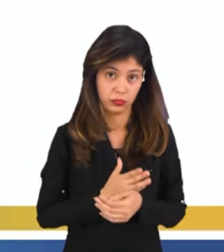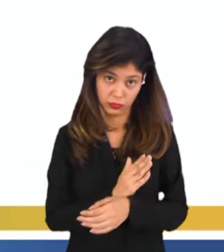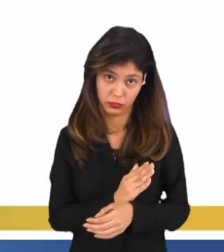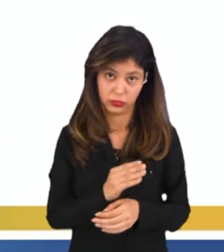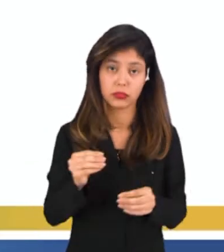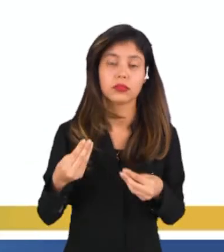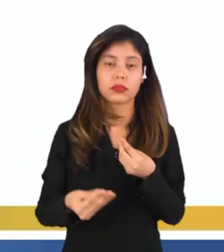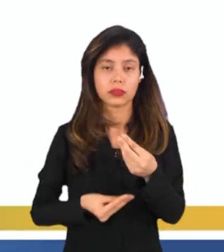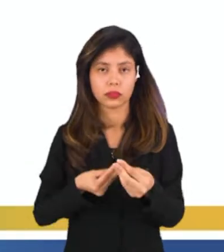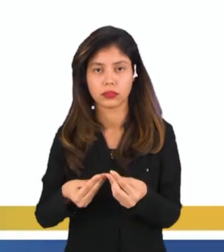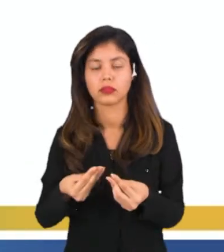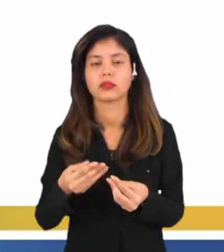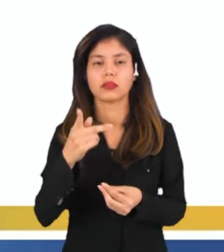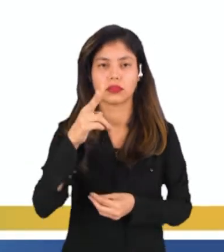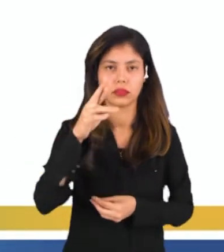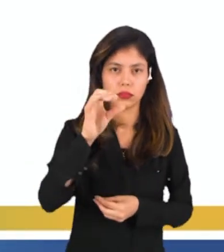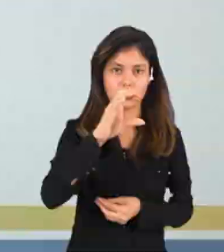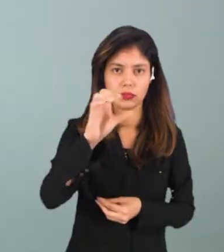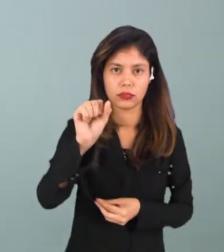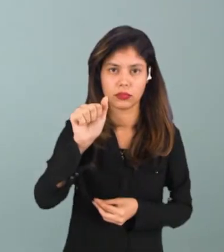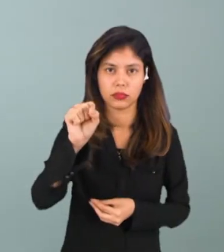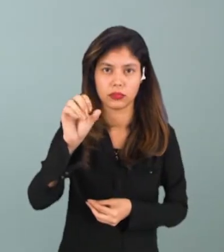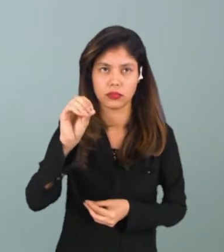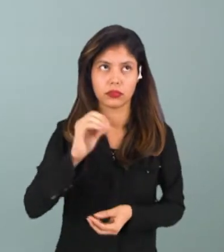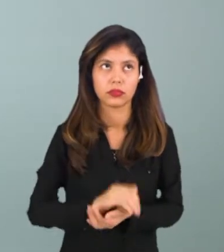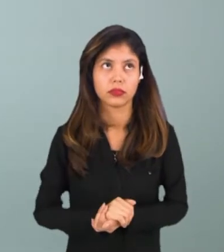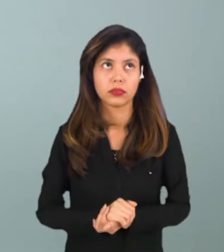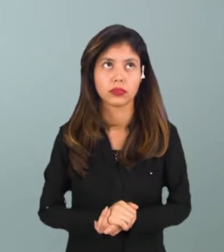com um processo para